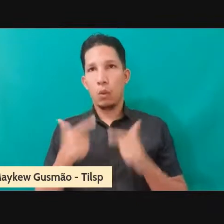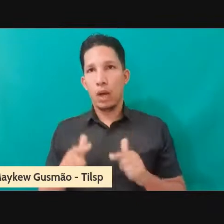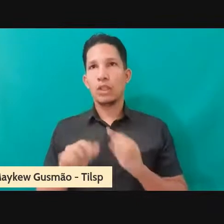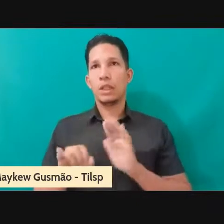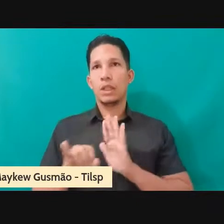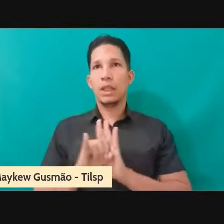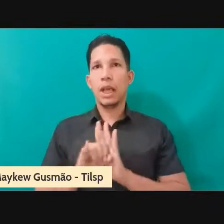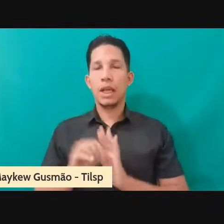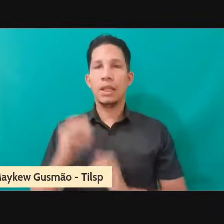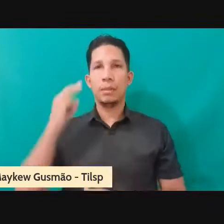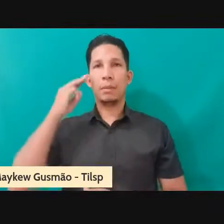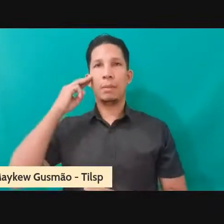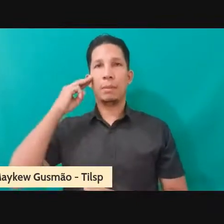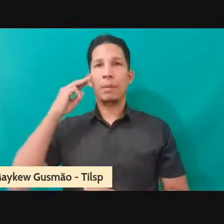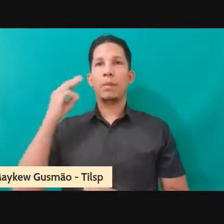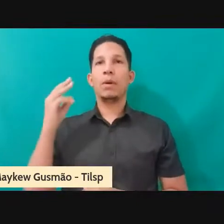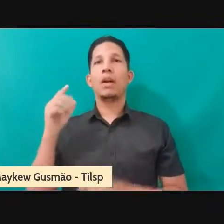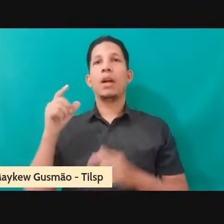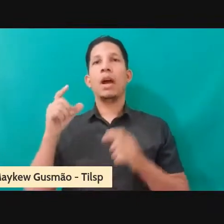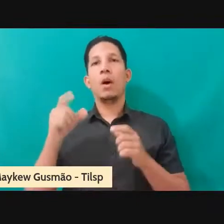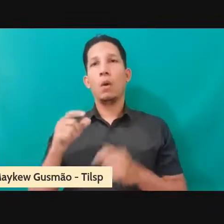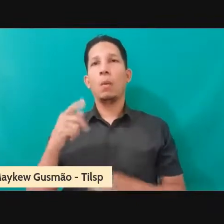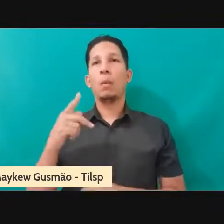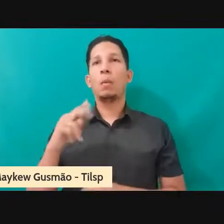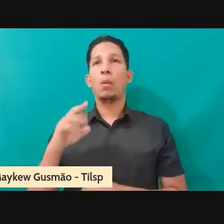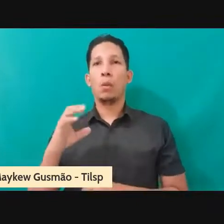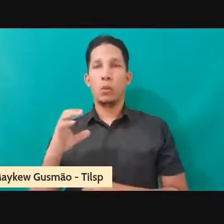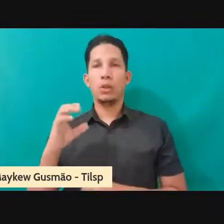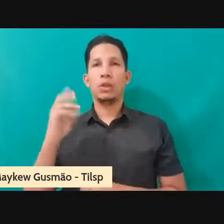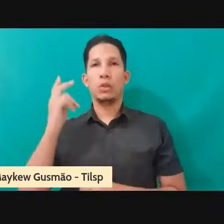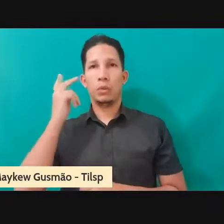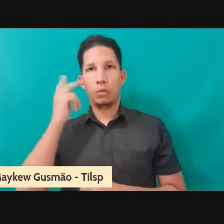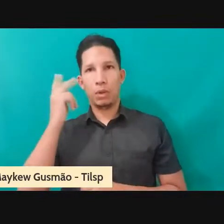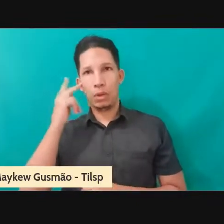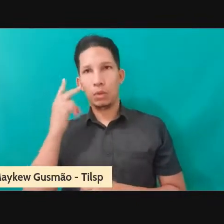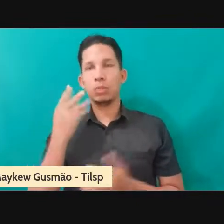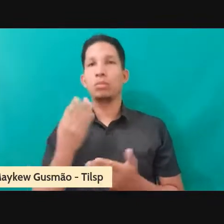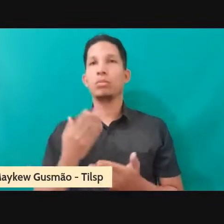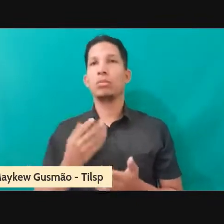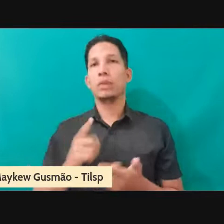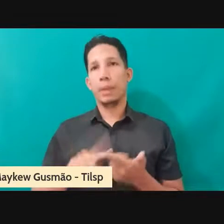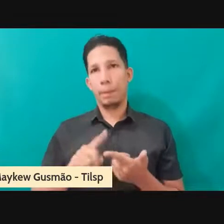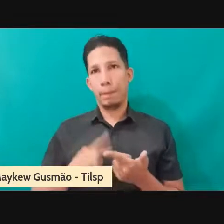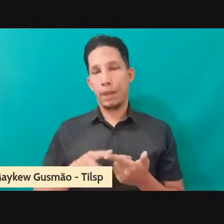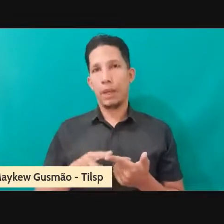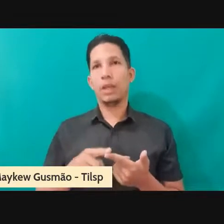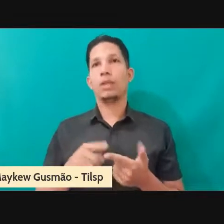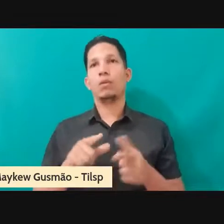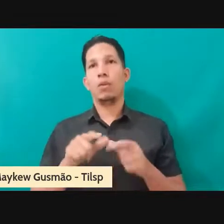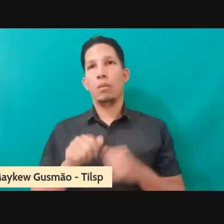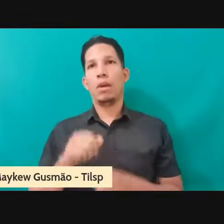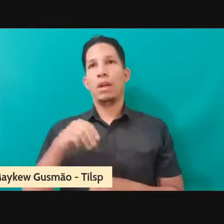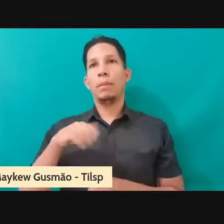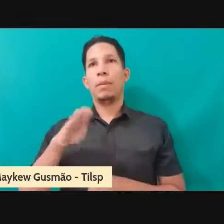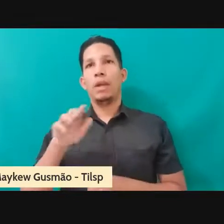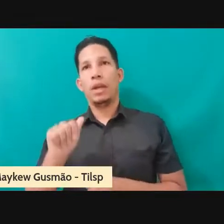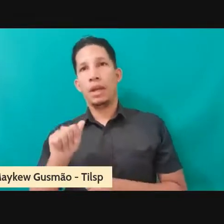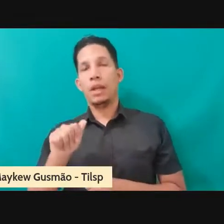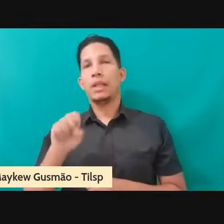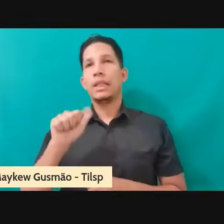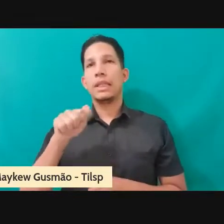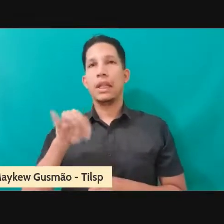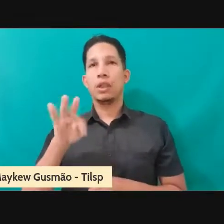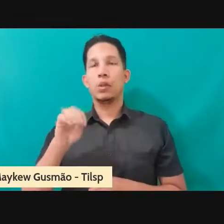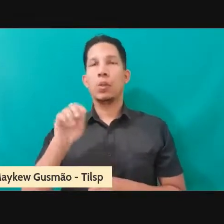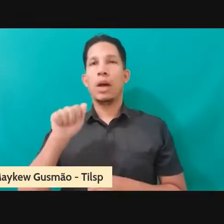Paulo, fez MBA em Gestão de Pessoas pela UniA Santo André, atua como